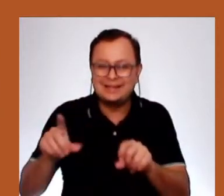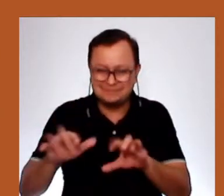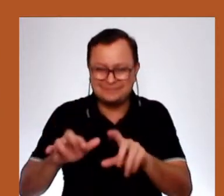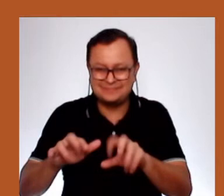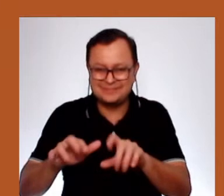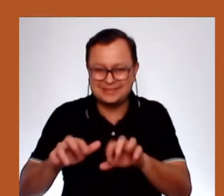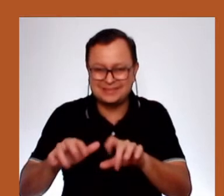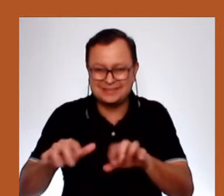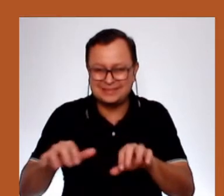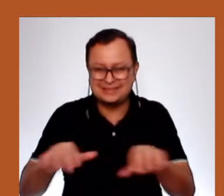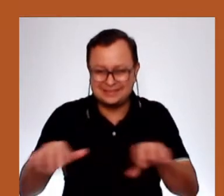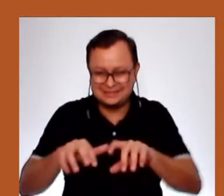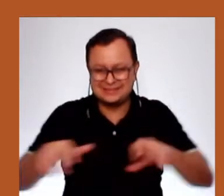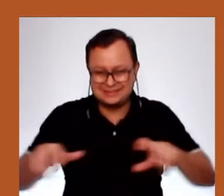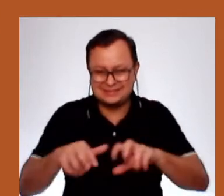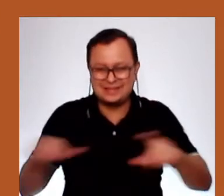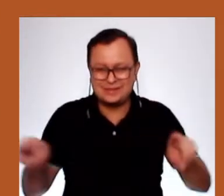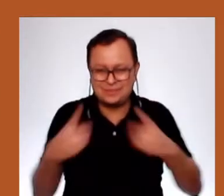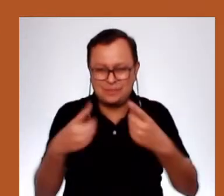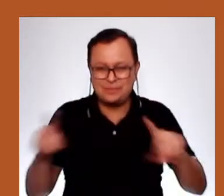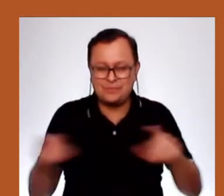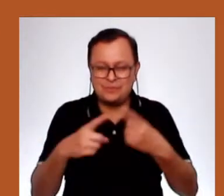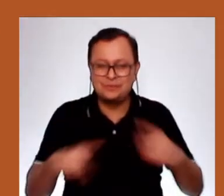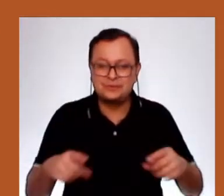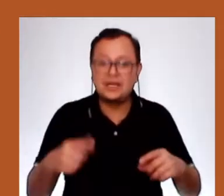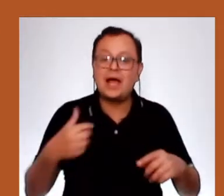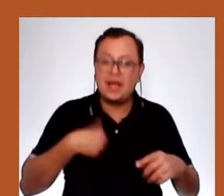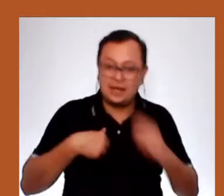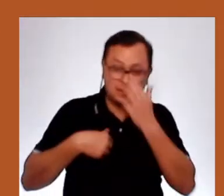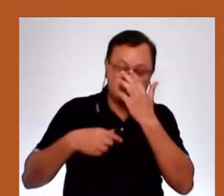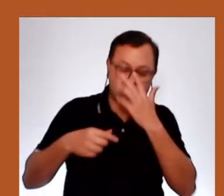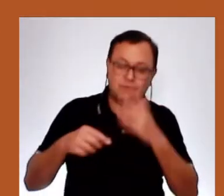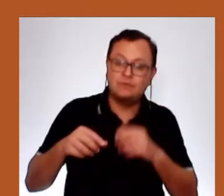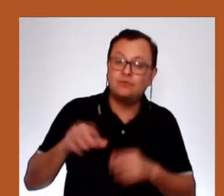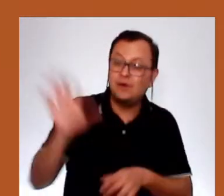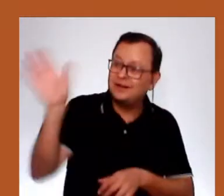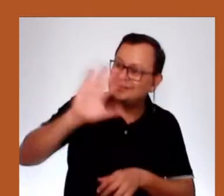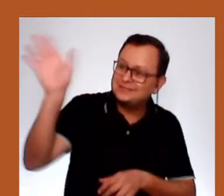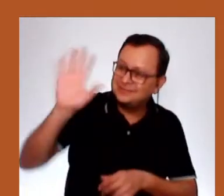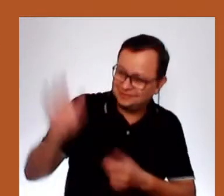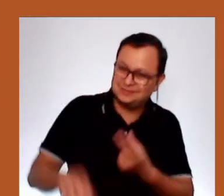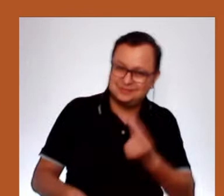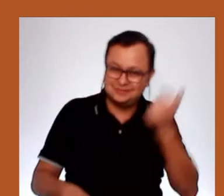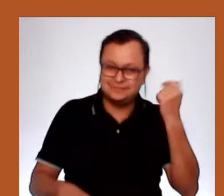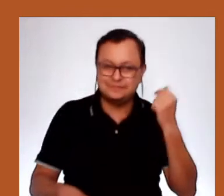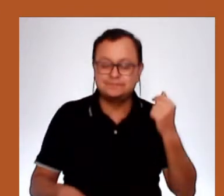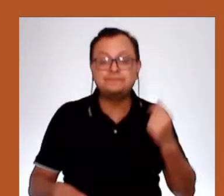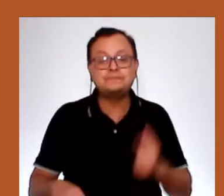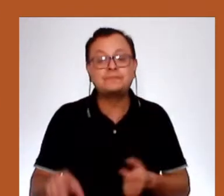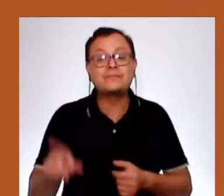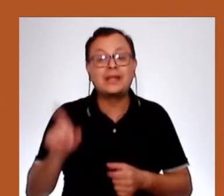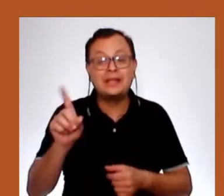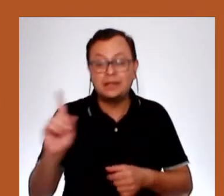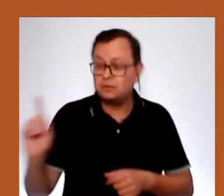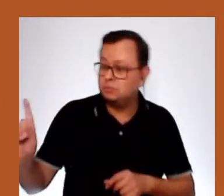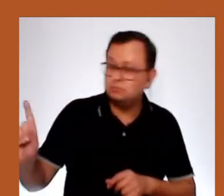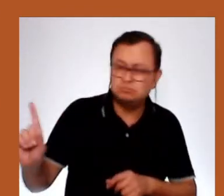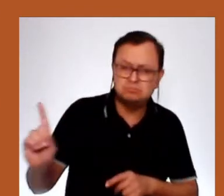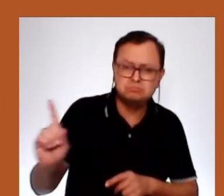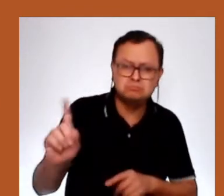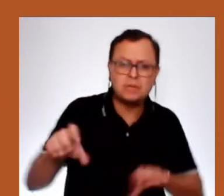documentário. E no último dia que eu fui dar tchau para todo mundo, eu vi ele passando com um carrinho de comida e ele indo entregar comida para os